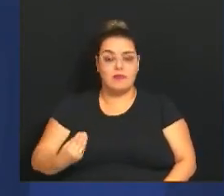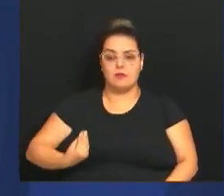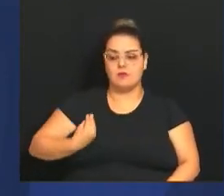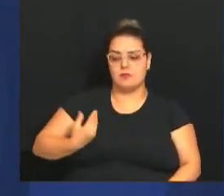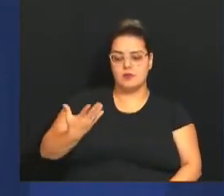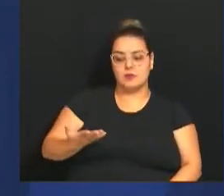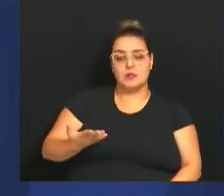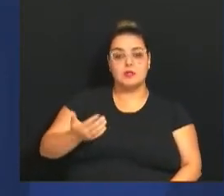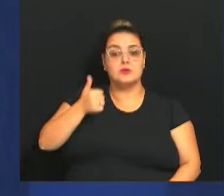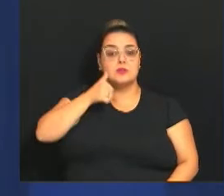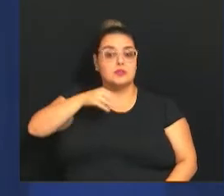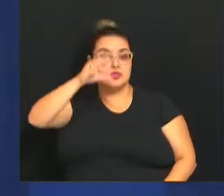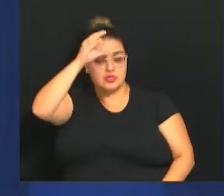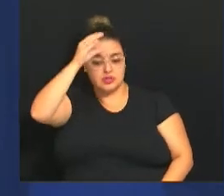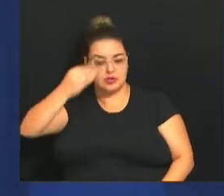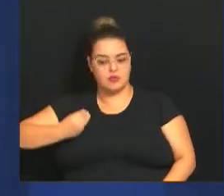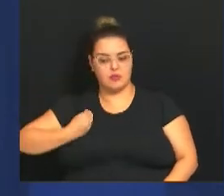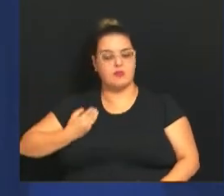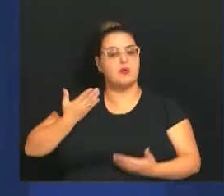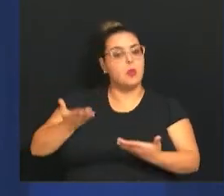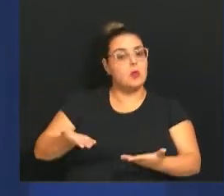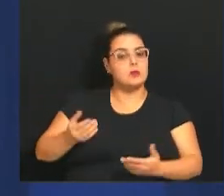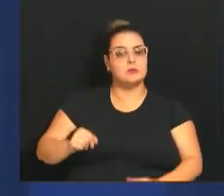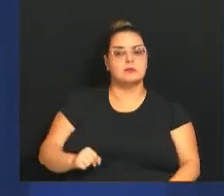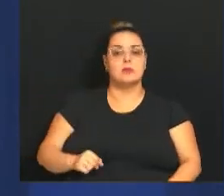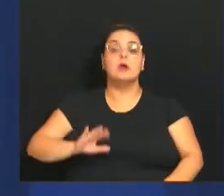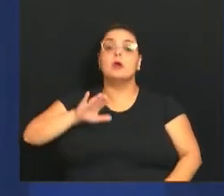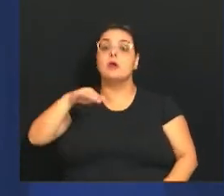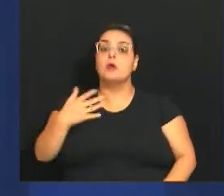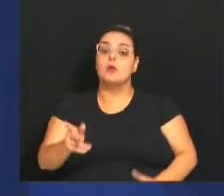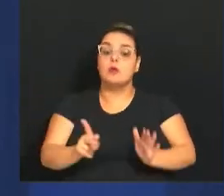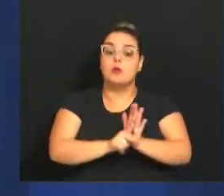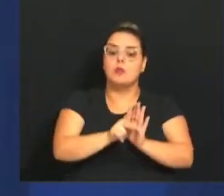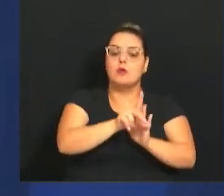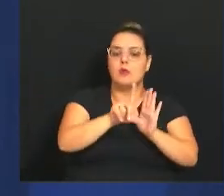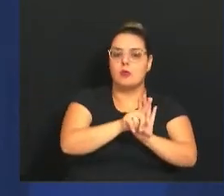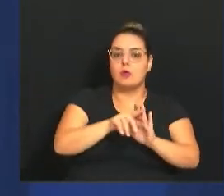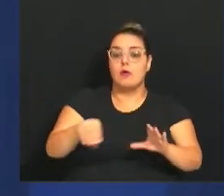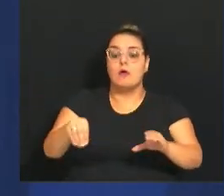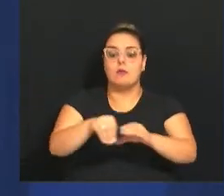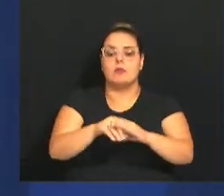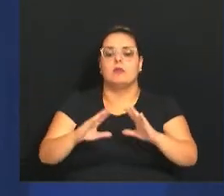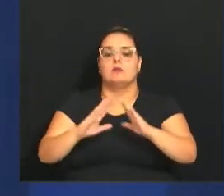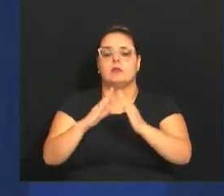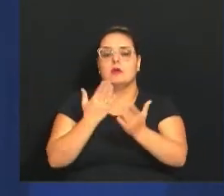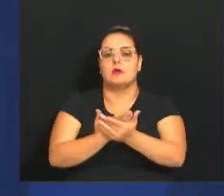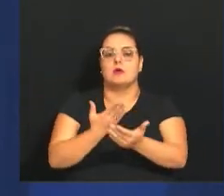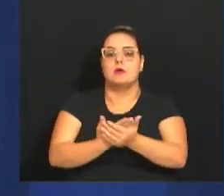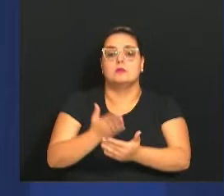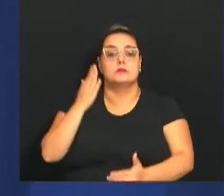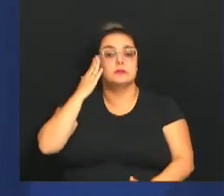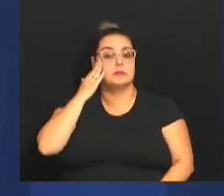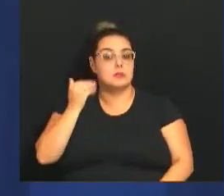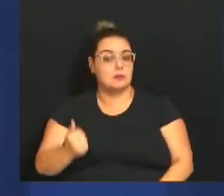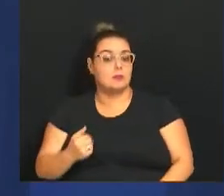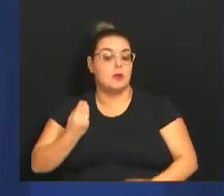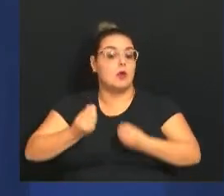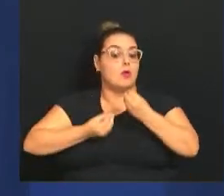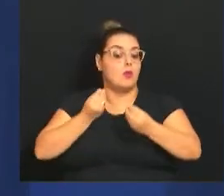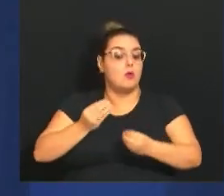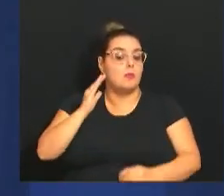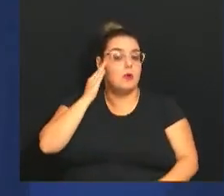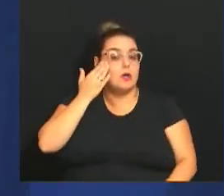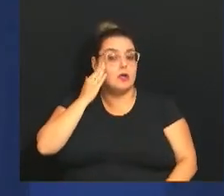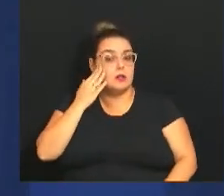adulta. Então, quando a gente coloca um projeto como esses, é para explicar quais são os tipos de violência, como identificar essas violências dentro